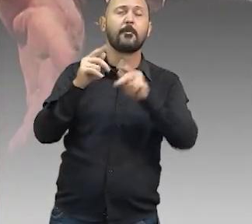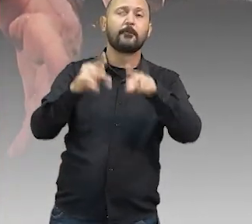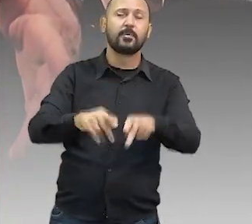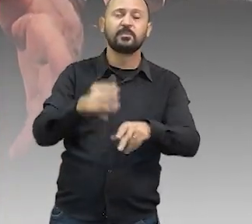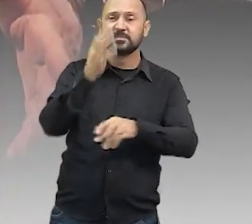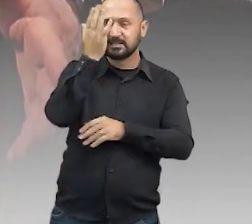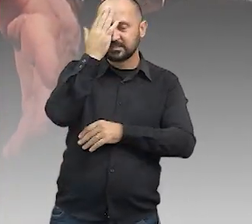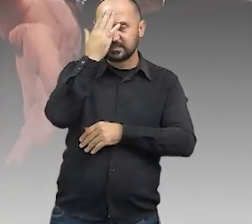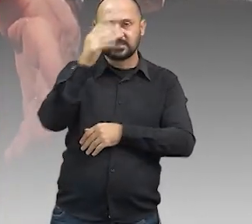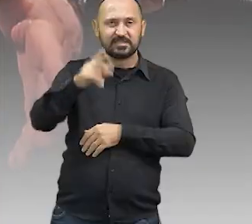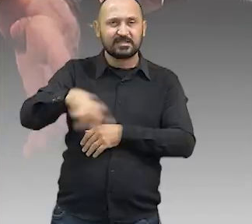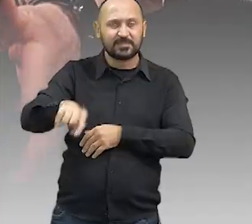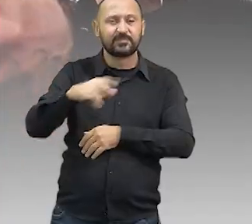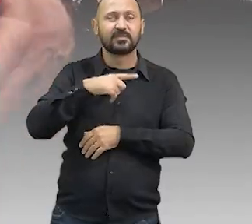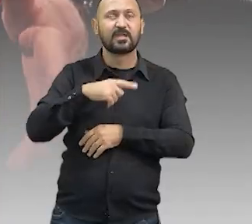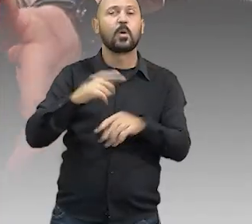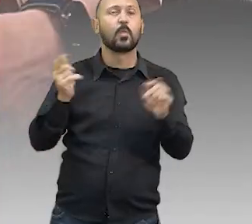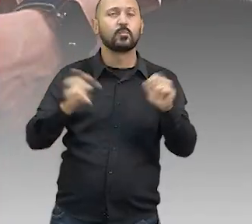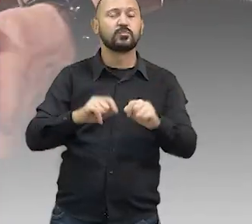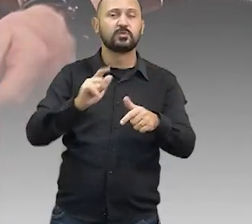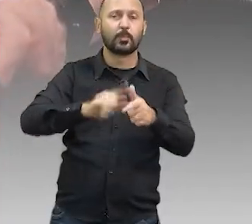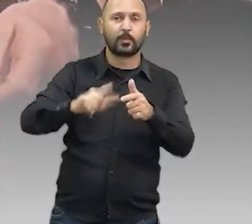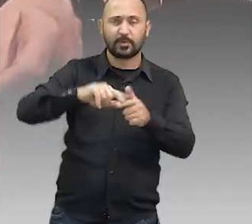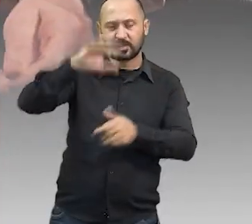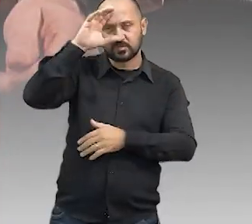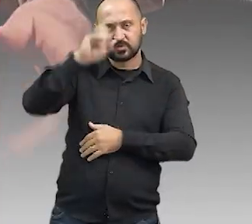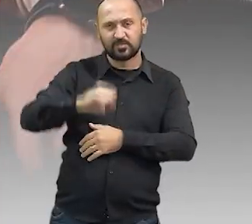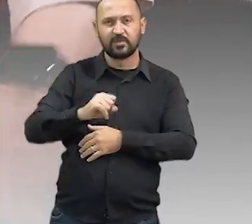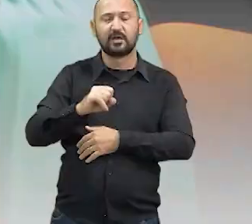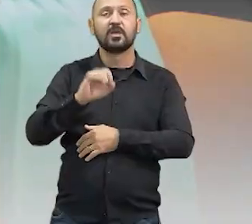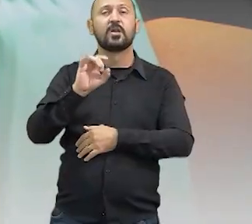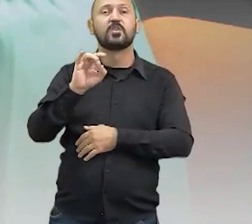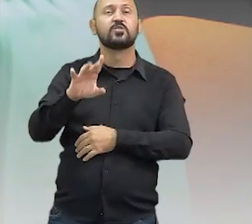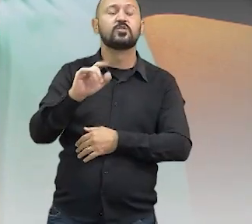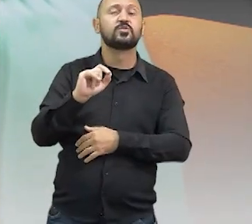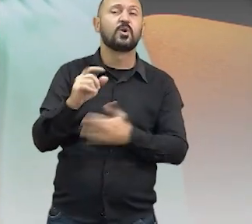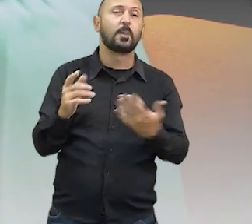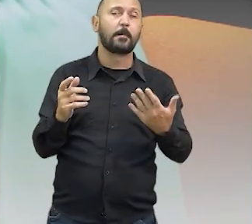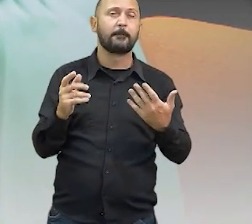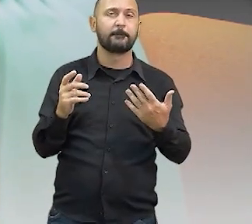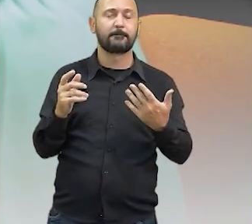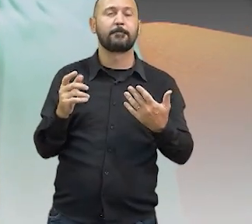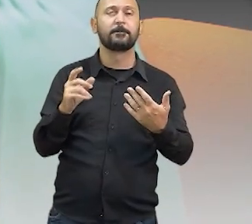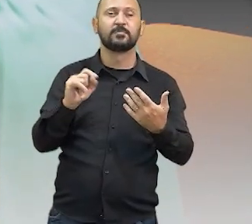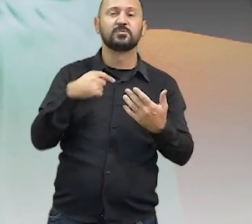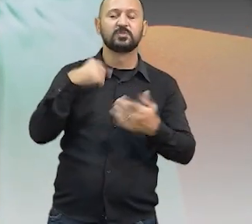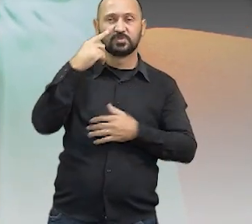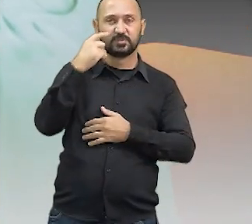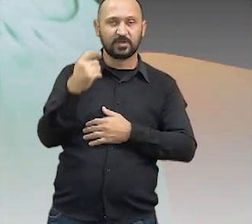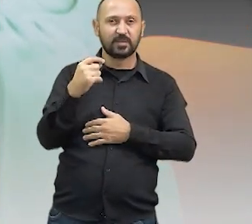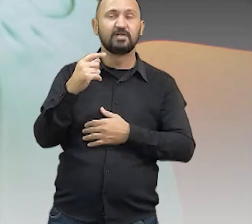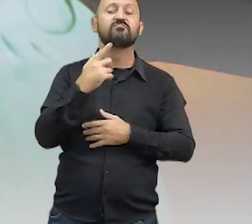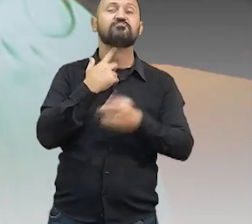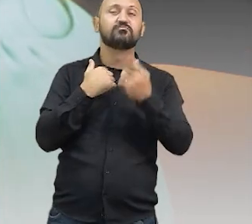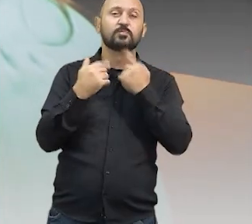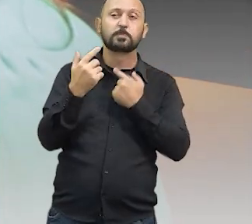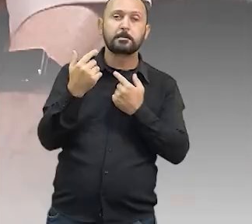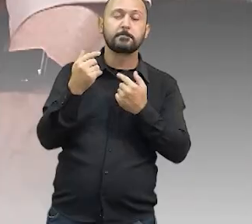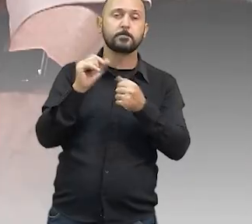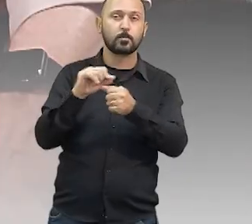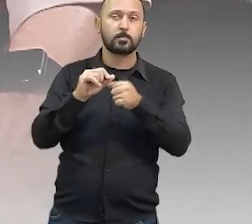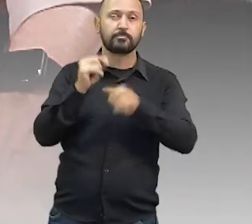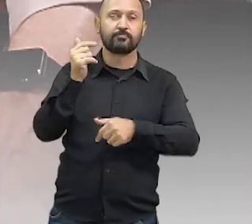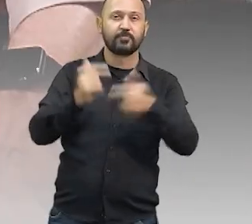que teria condições de resolver aquilo lá, é só uma questão de interesse, né, de vontade